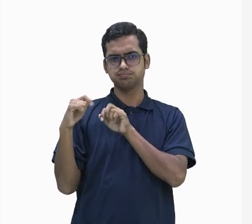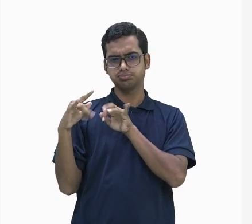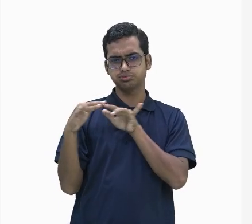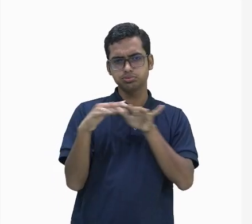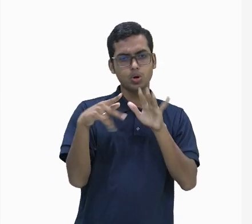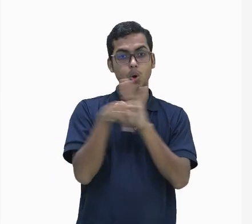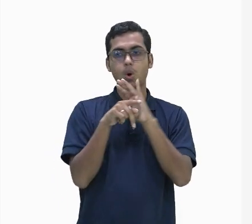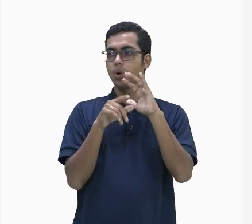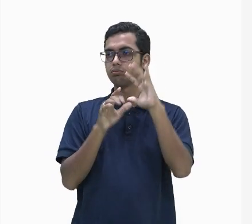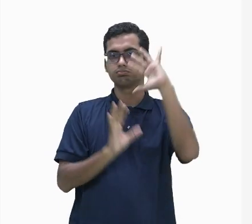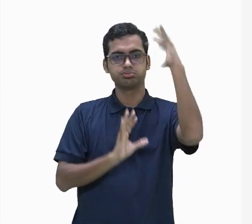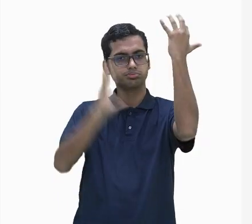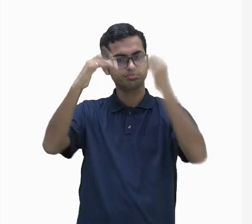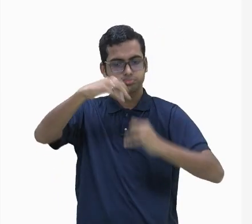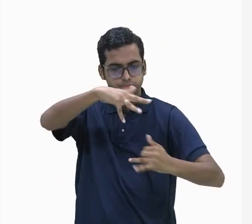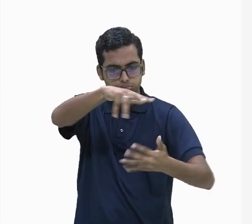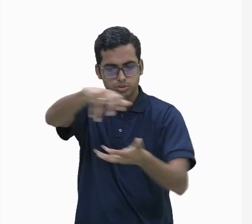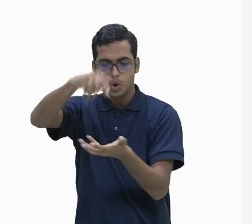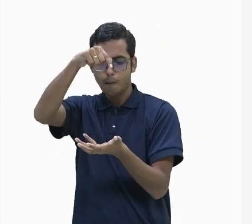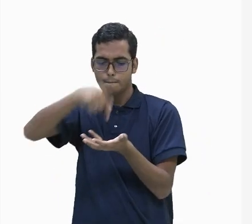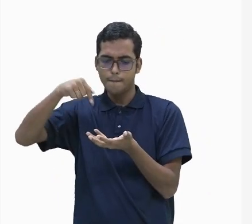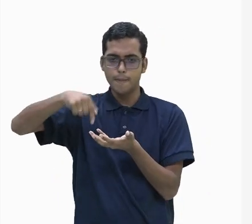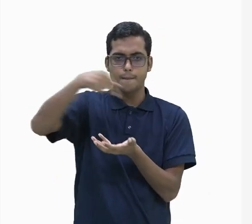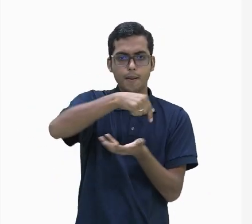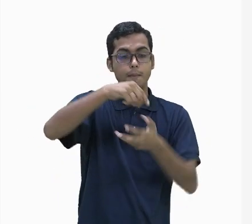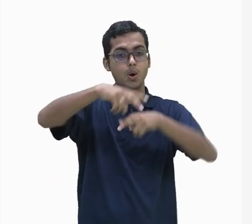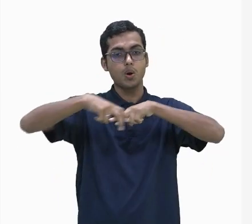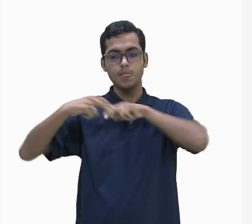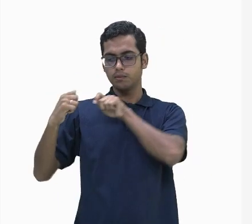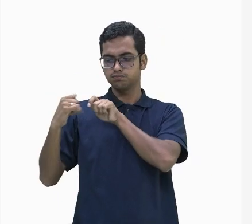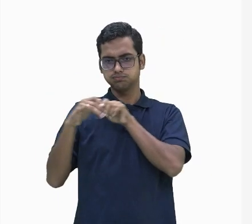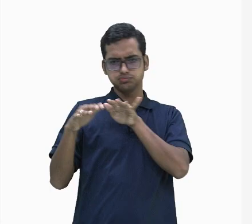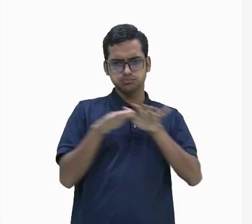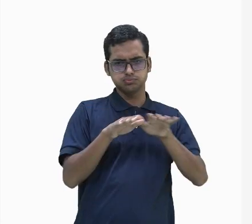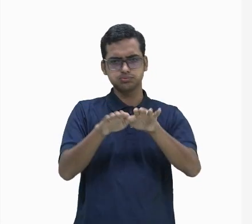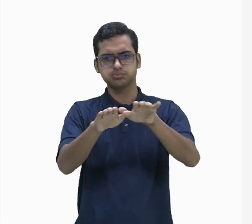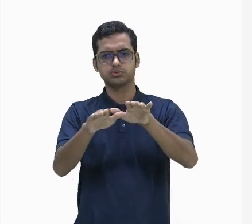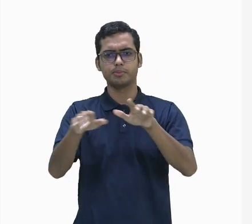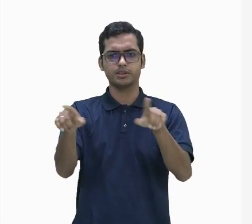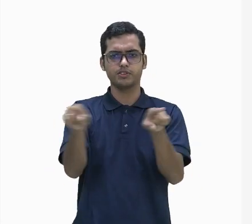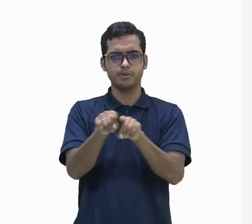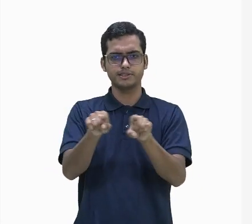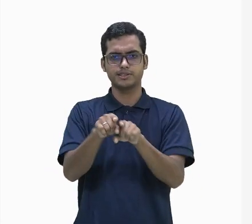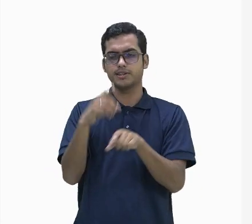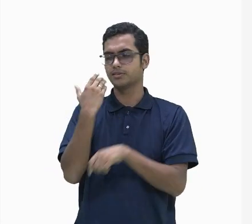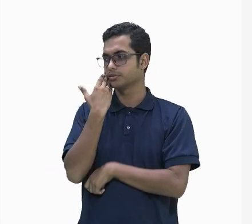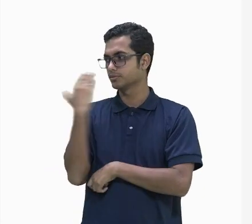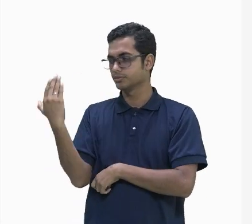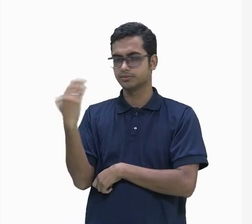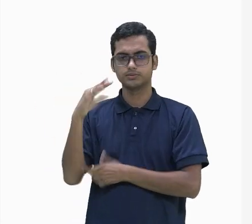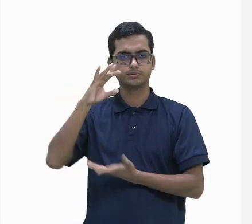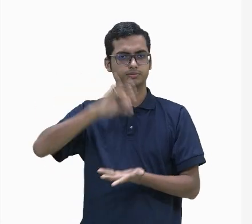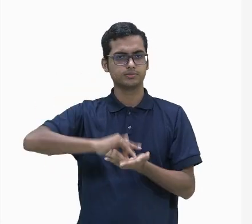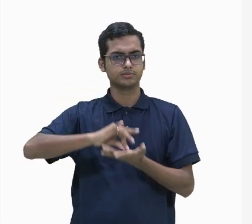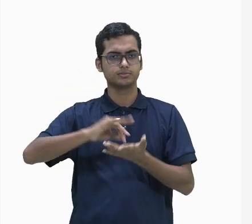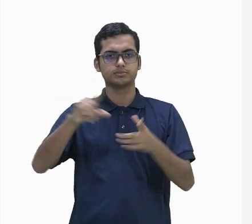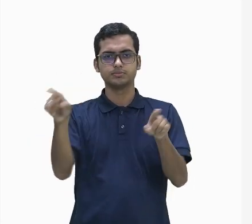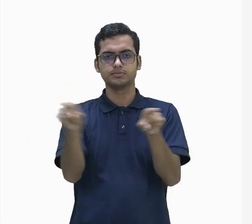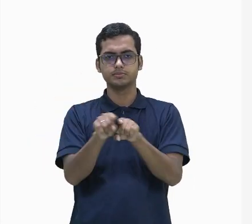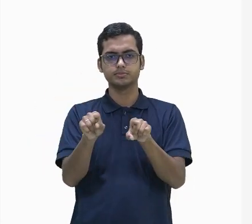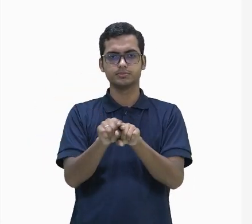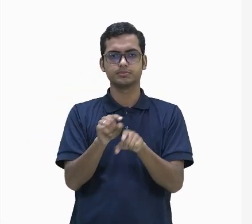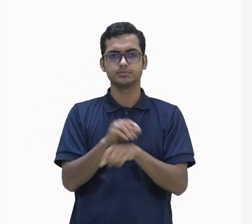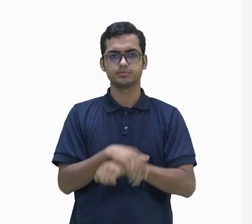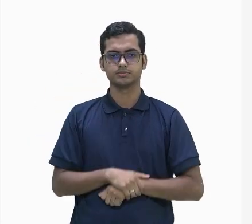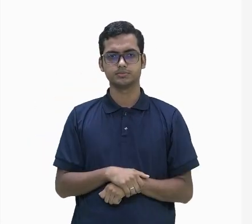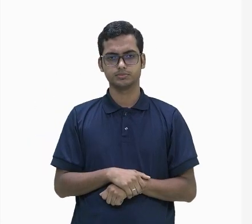com o deslocamento dessas massas de ar. Então, o clima na Amazônia, ele é